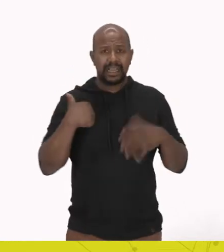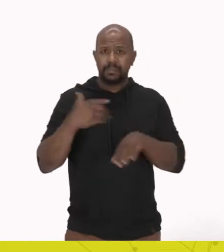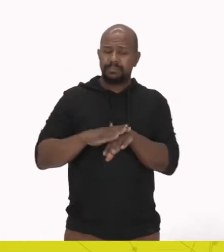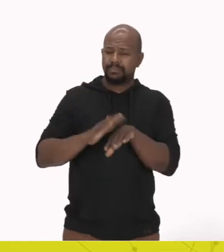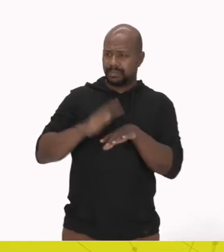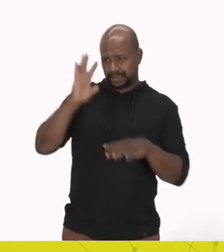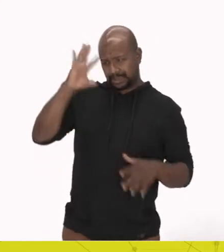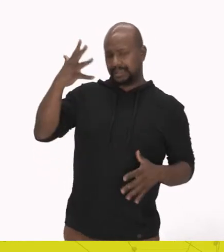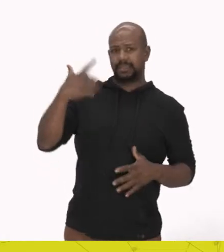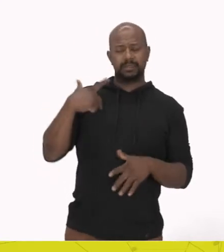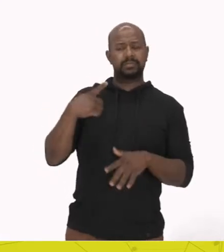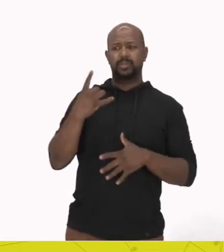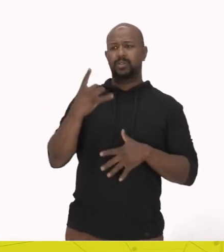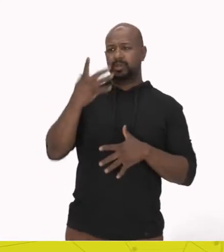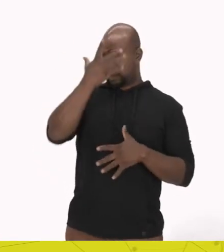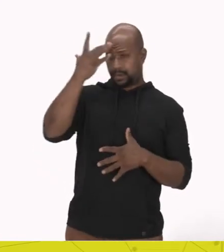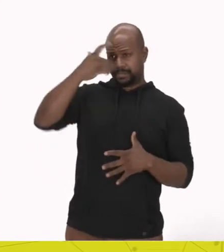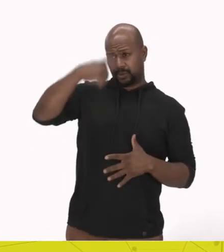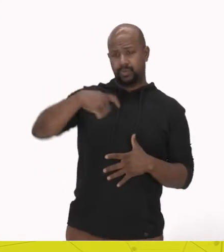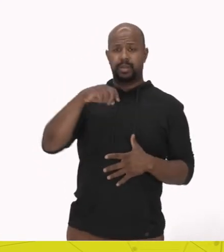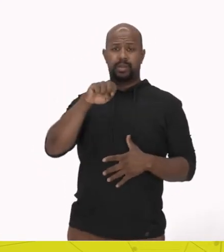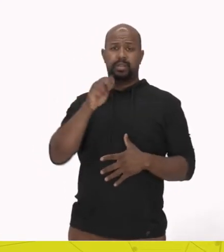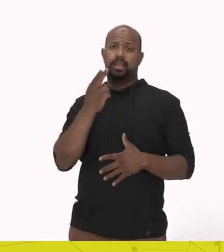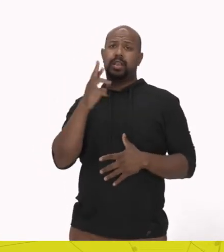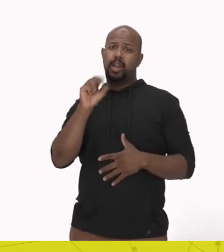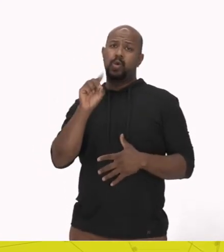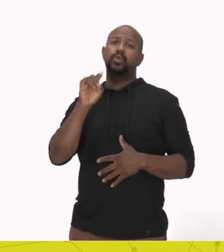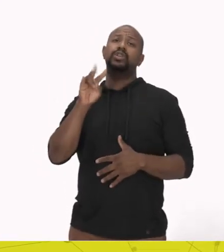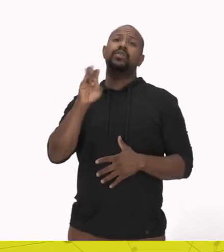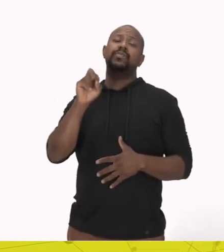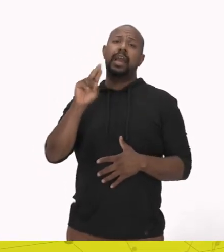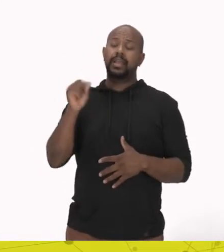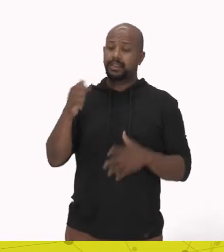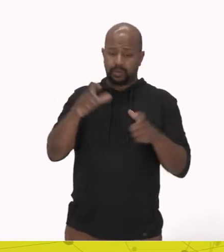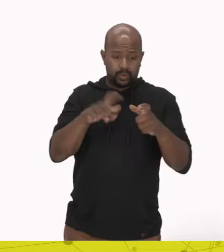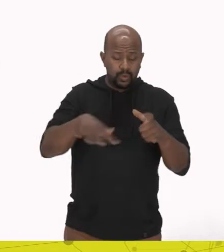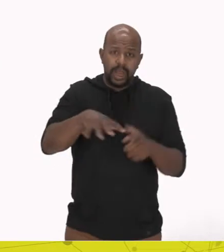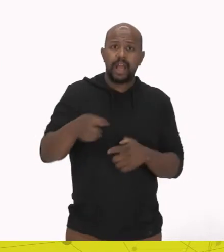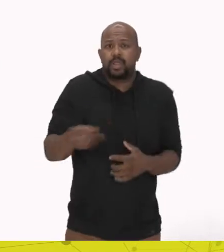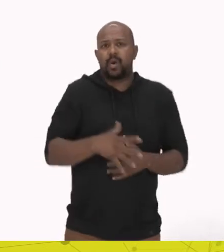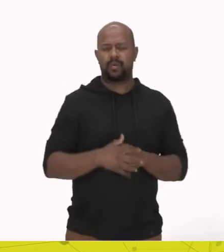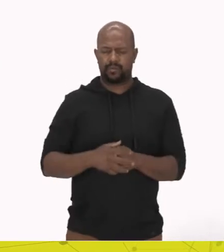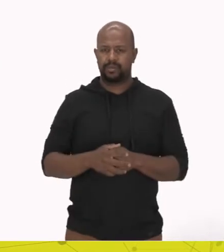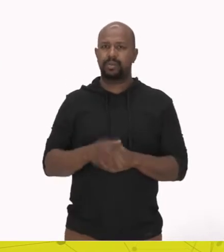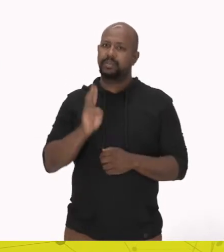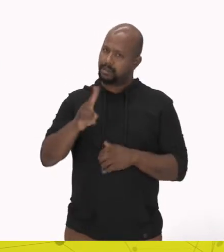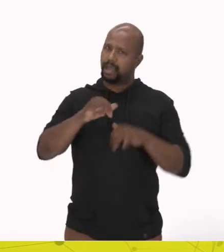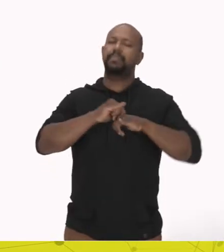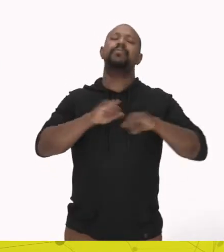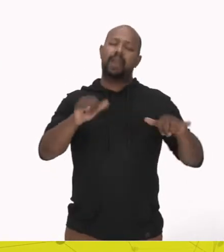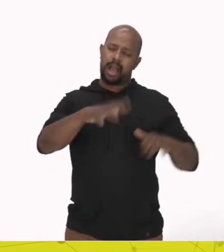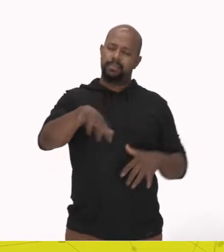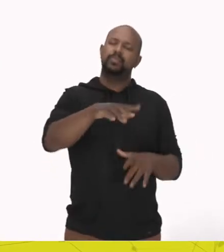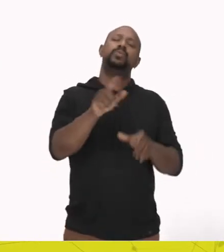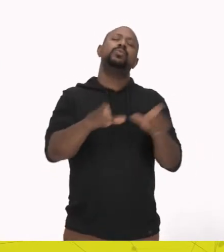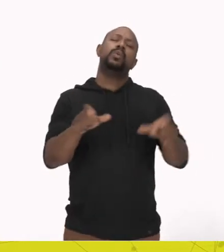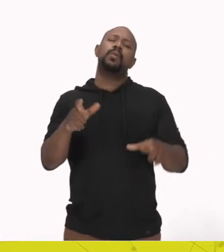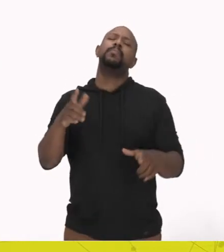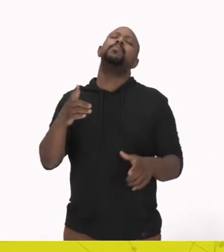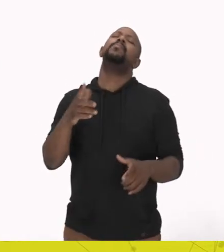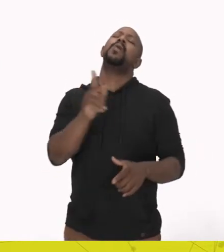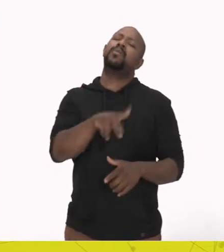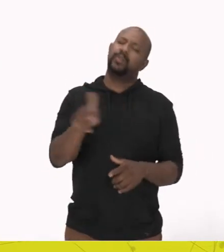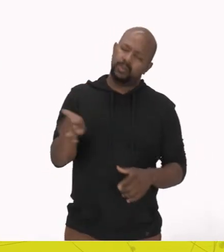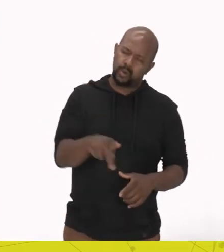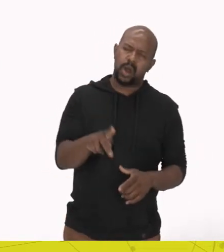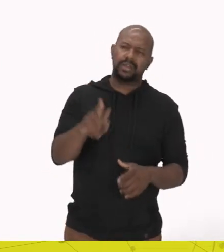e a tomada de decisão autônoma de uma pessoa neurodiversa em um lugar novo. Sempre relato para os meus professores,